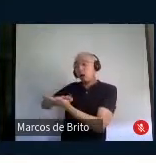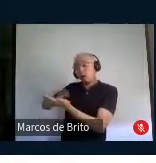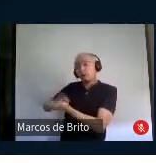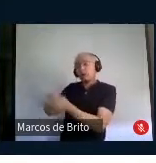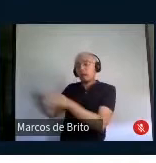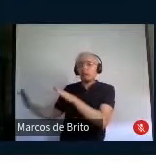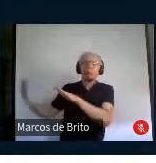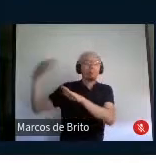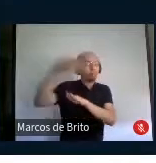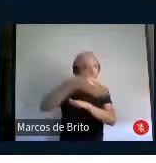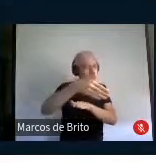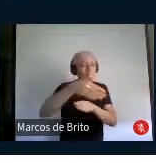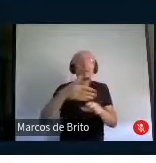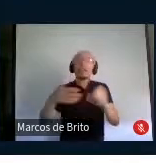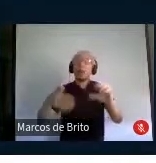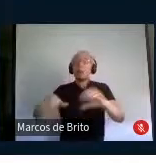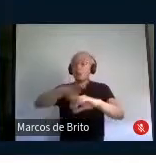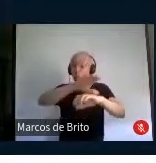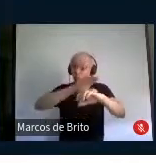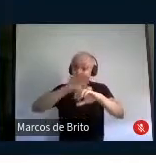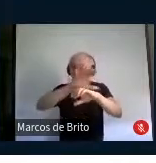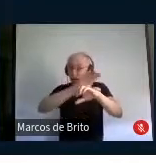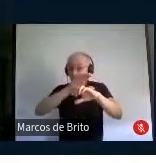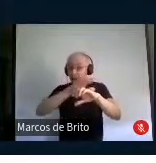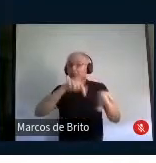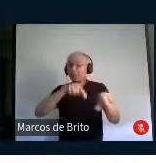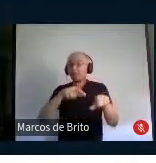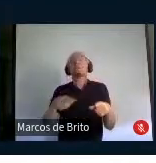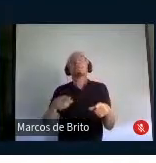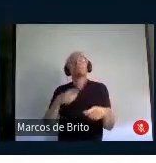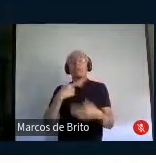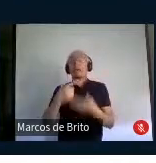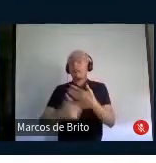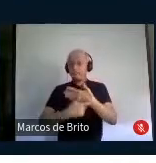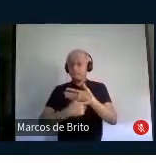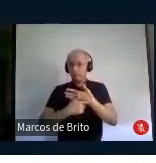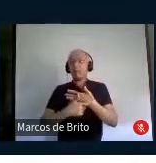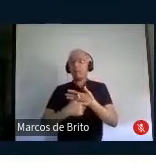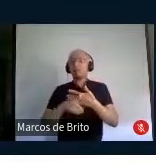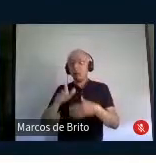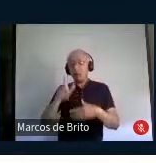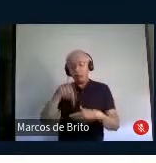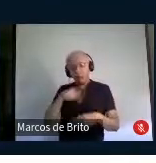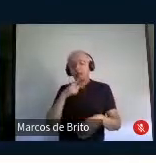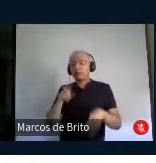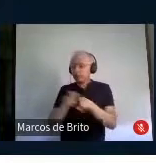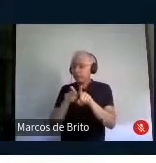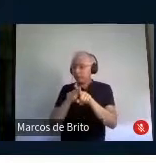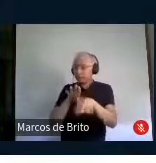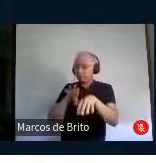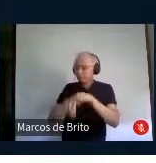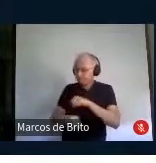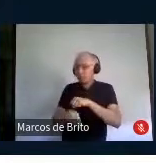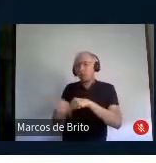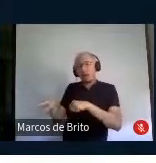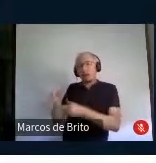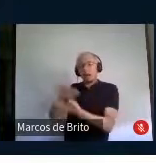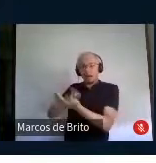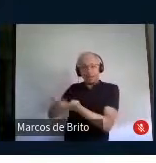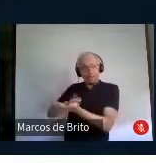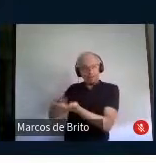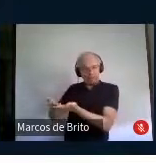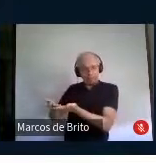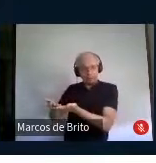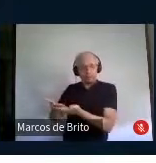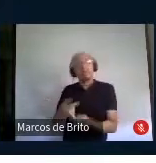CAIS, ele tem esse papel de formar também os profissionais intérpretes. Então, nós fizemos um levantamento desses